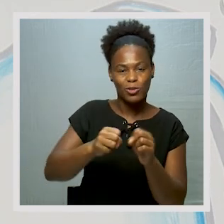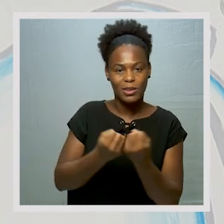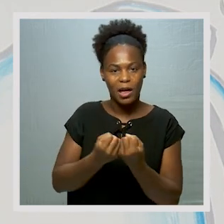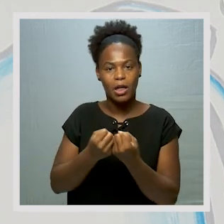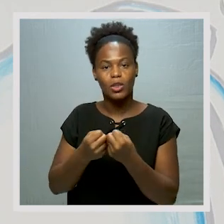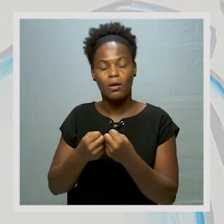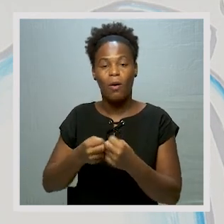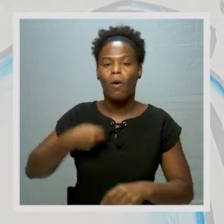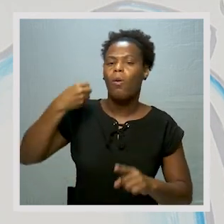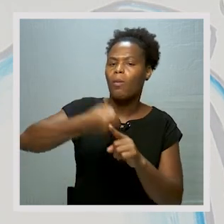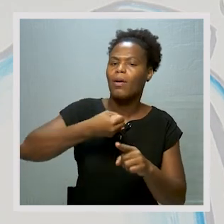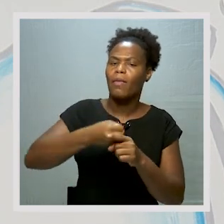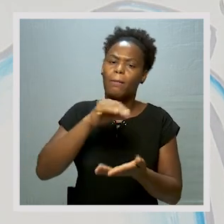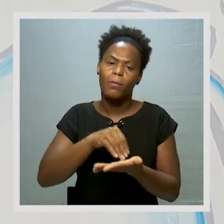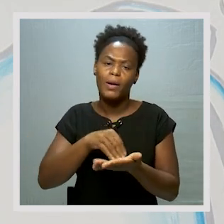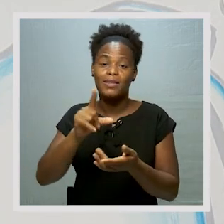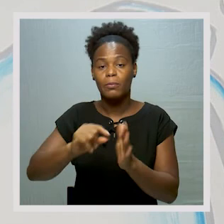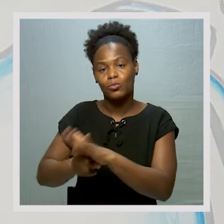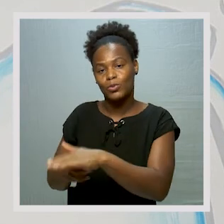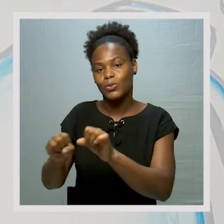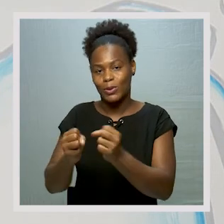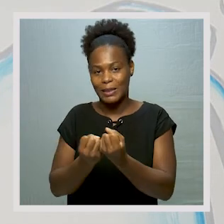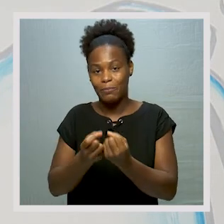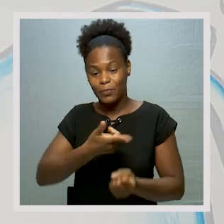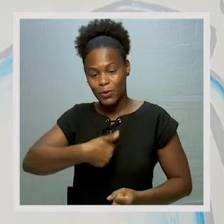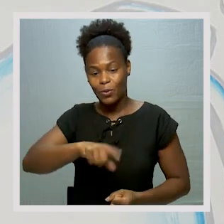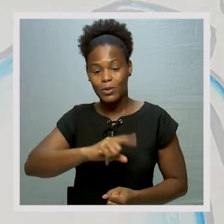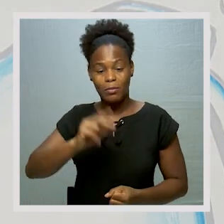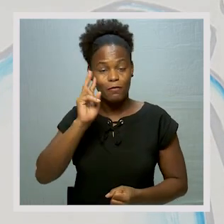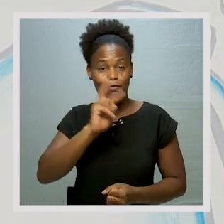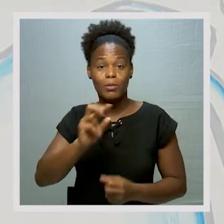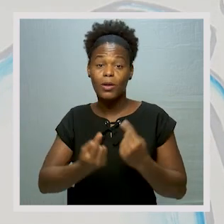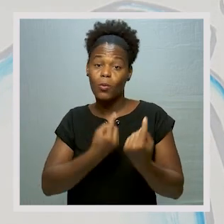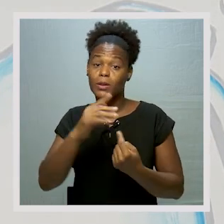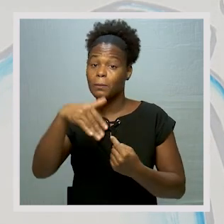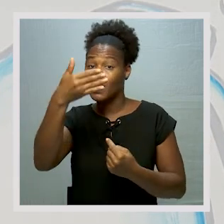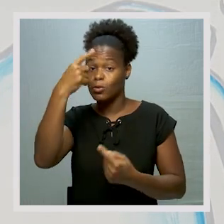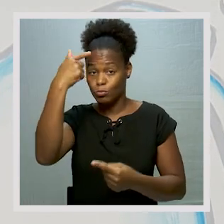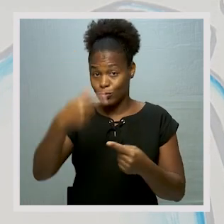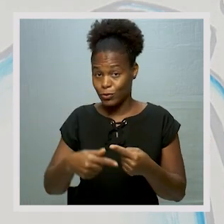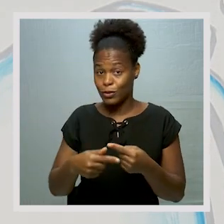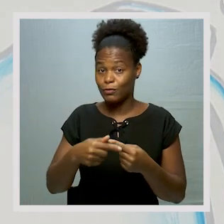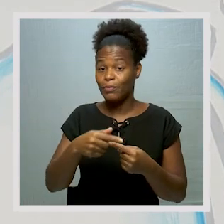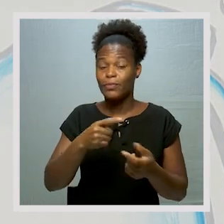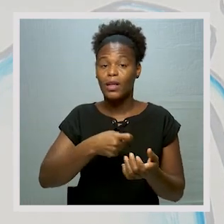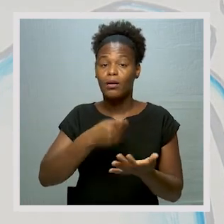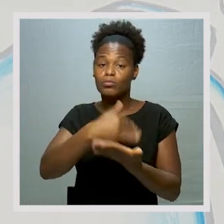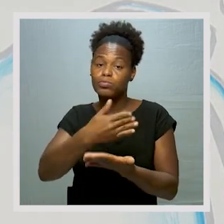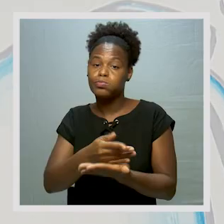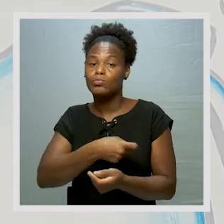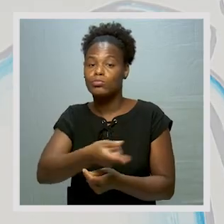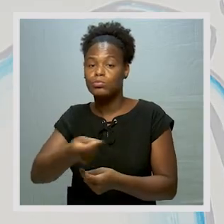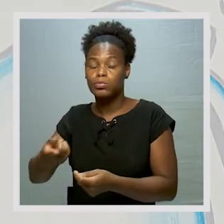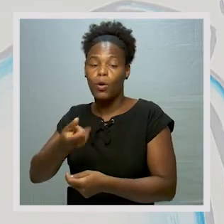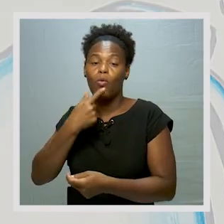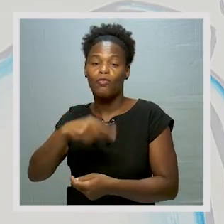conflitos sociais, combatendo a pobreza e a exclusão social. Vimos que um dos principais objetivos da